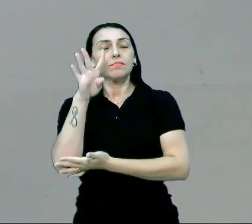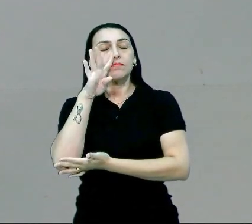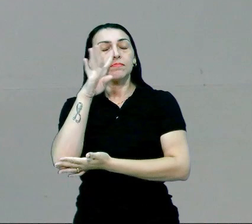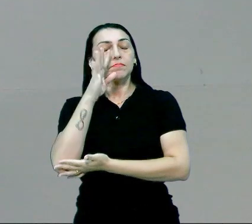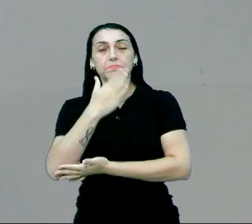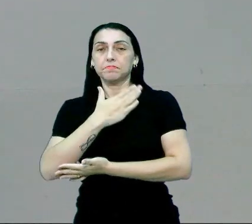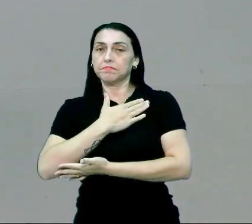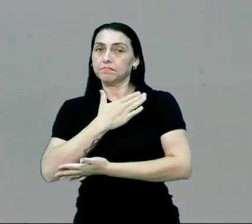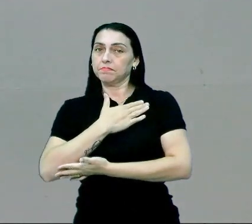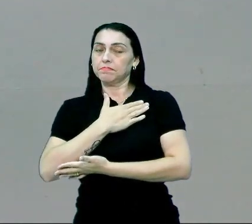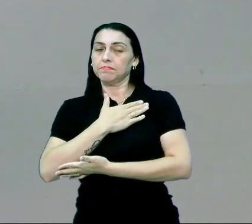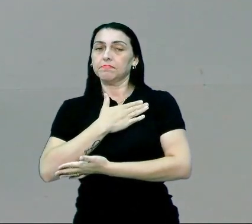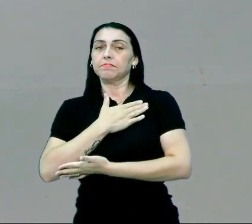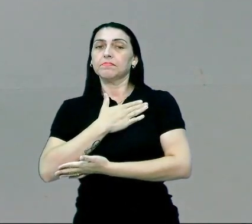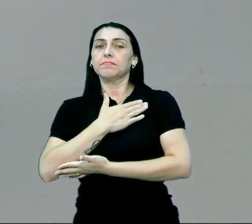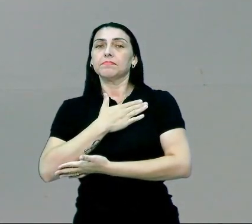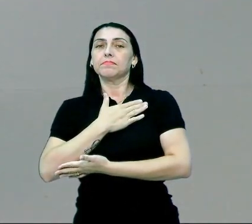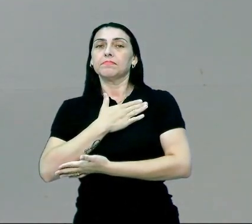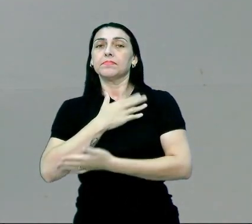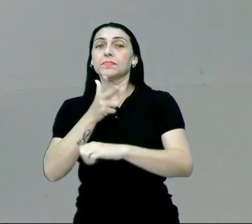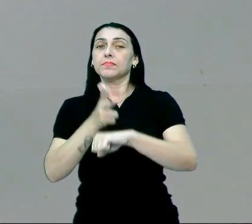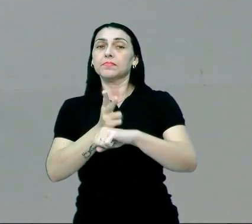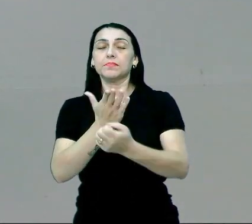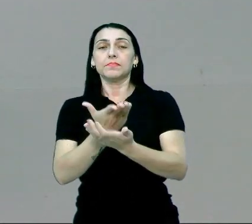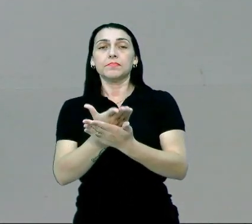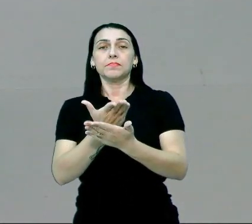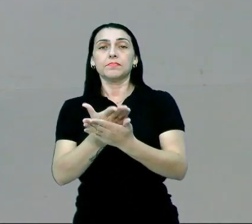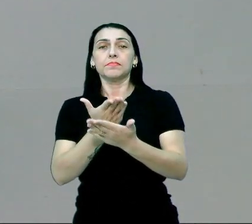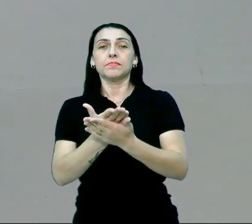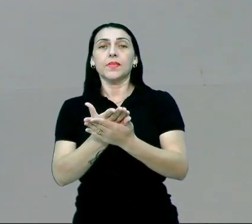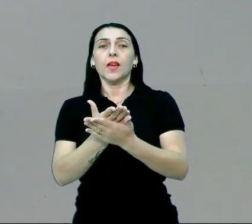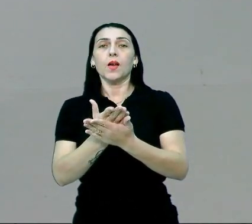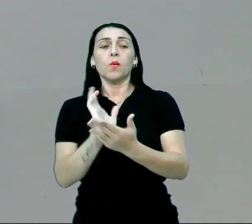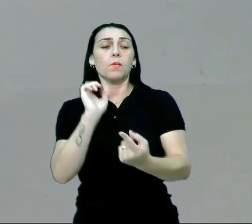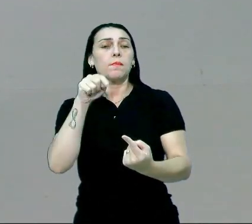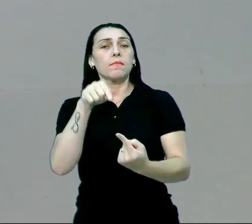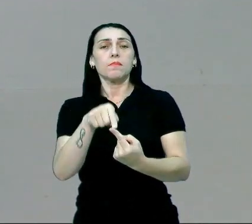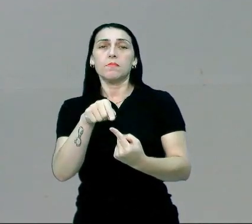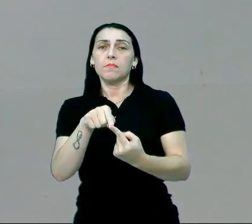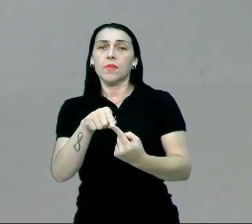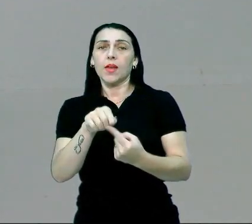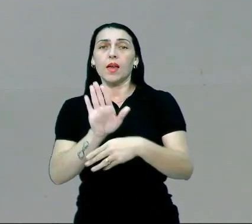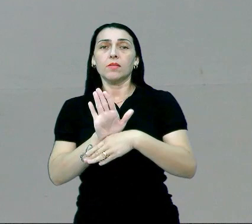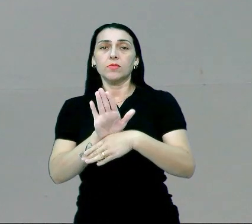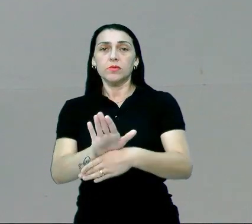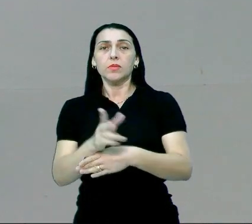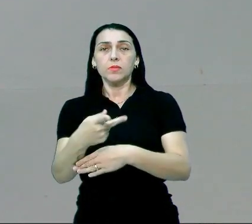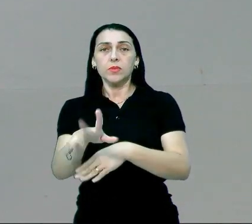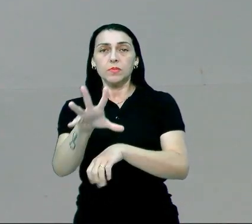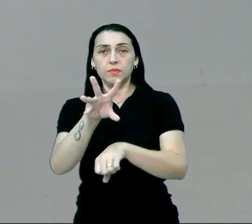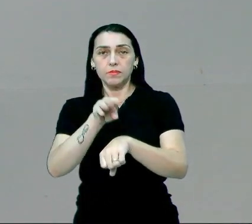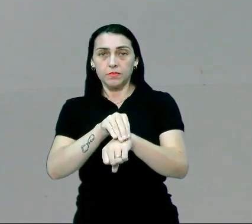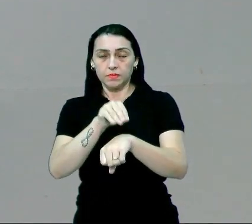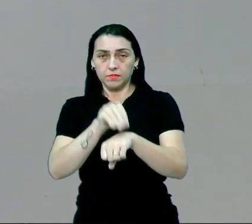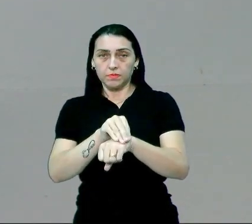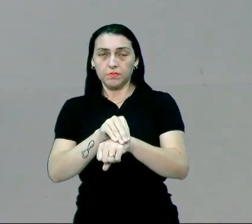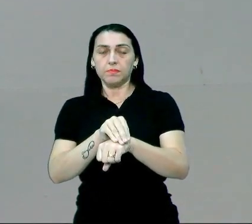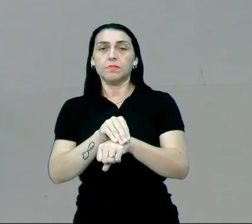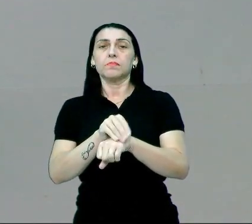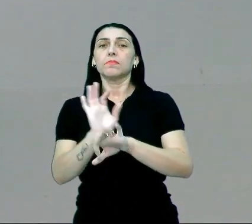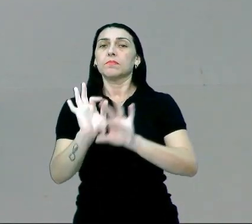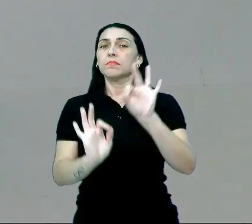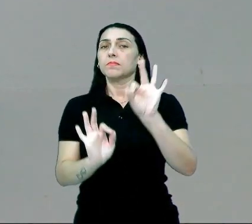assistem comigo. São videoaulas que têm como finalidade contribuir com o seu